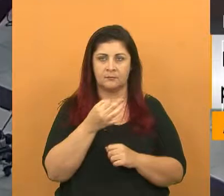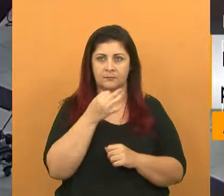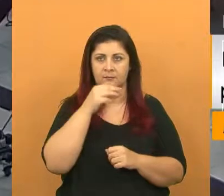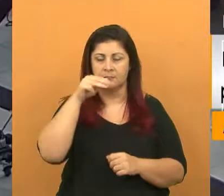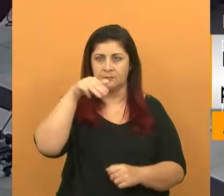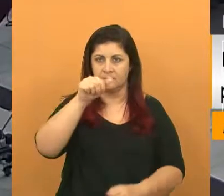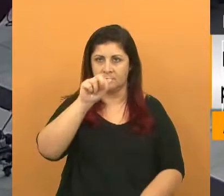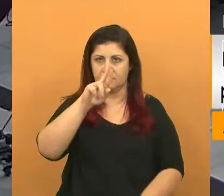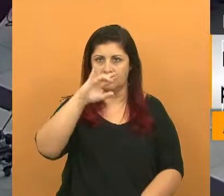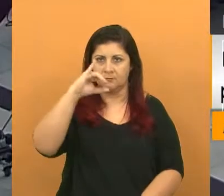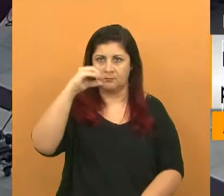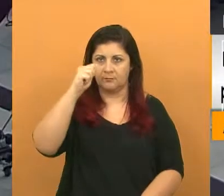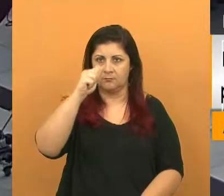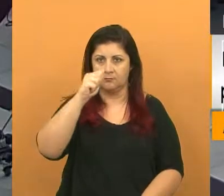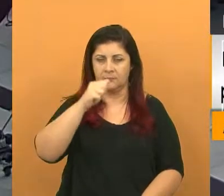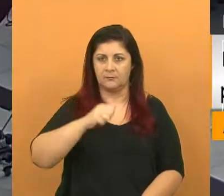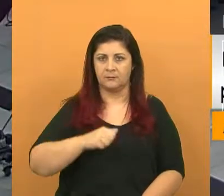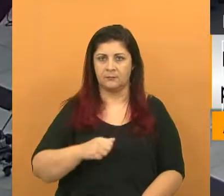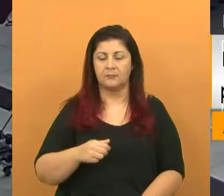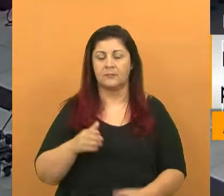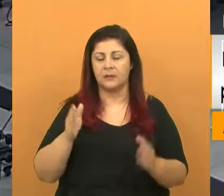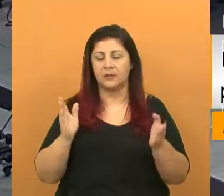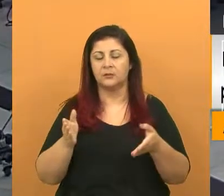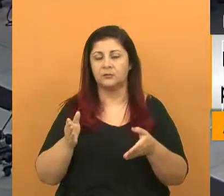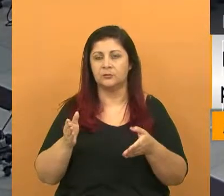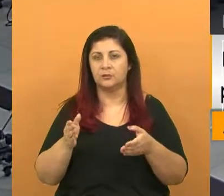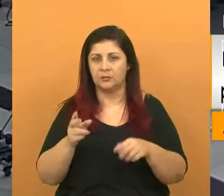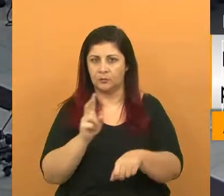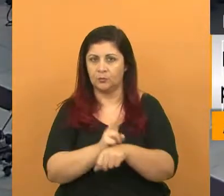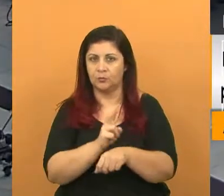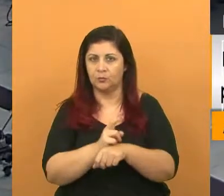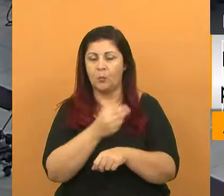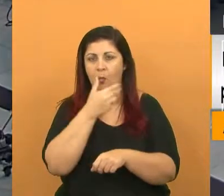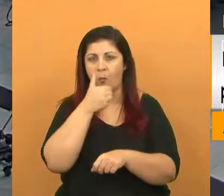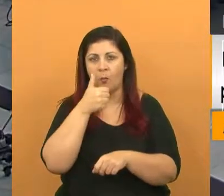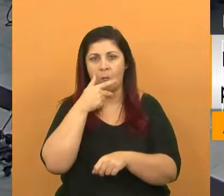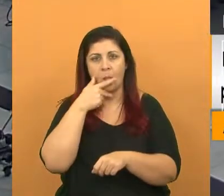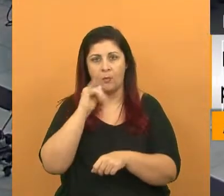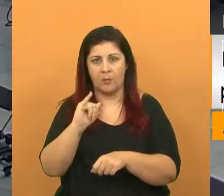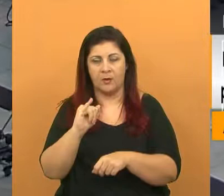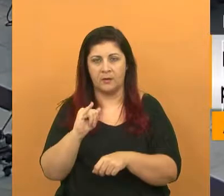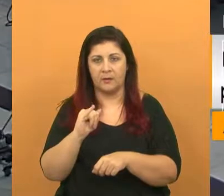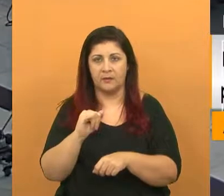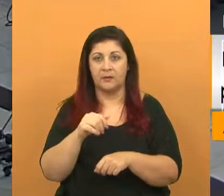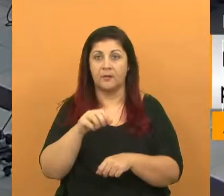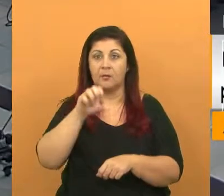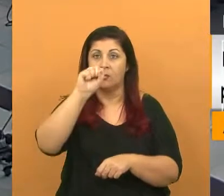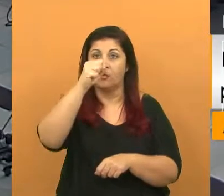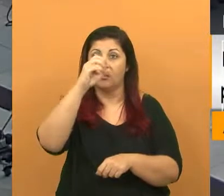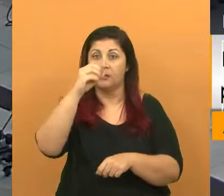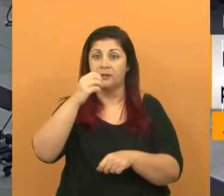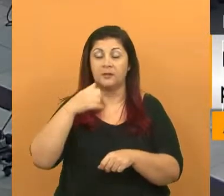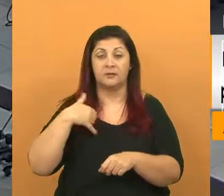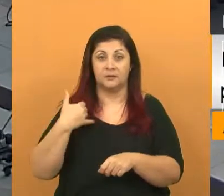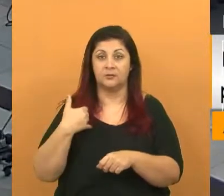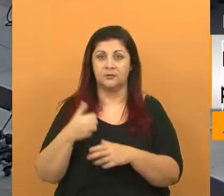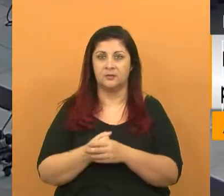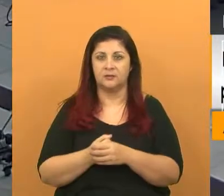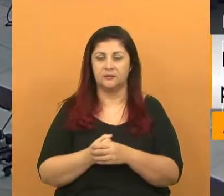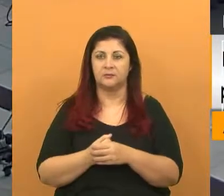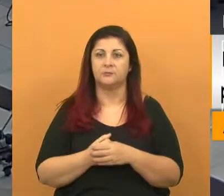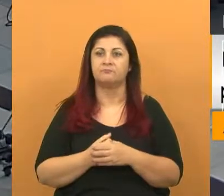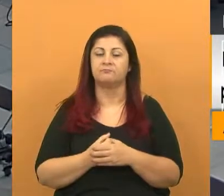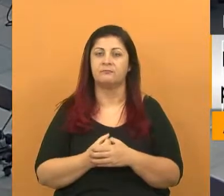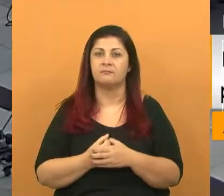Márcia já atendeu várias vezes meu pai, né, Márcia? Ele é um senhor de 80 anos que se cuida muito. E eu trabalhei em laboratório durante 20 anos.